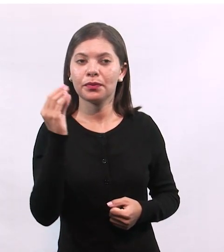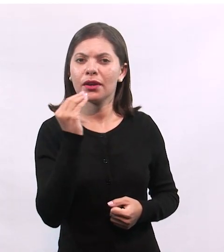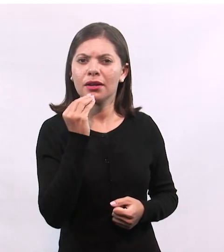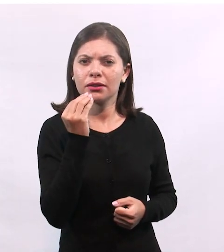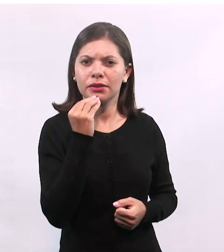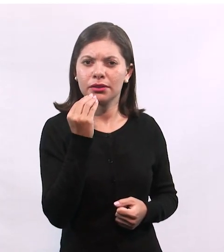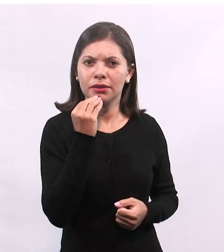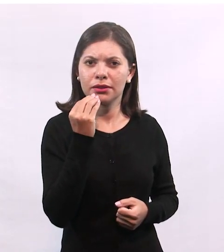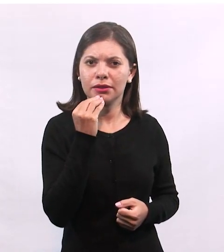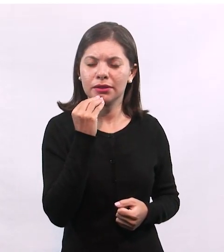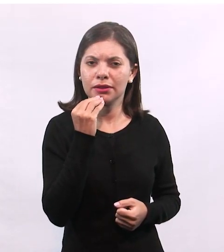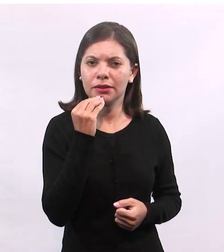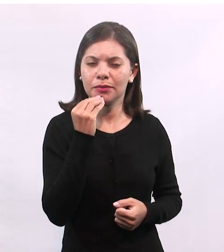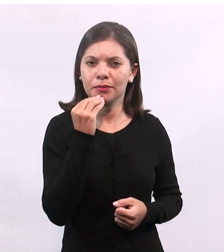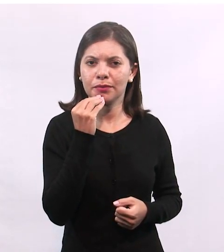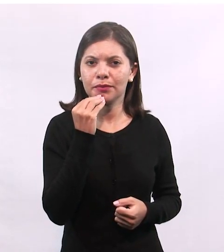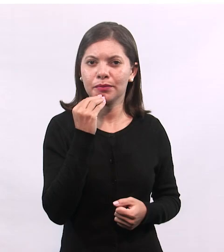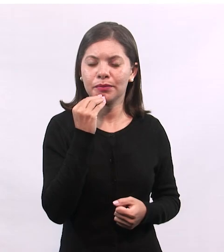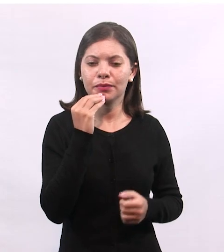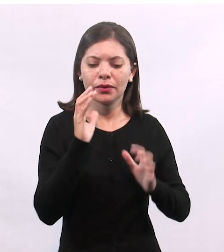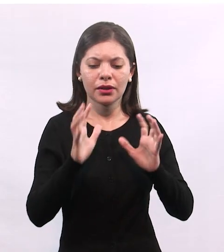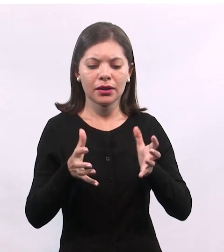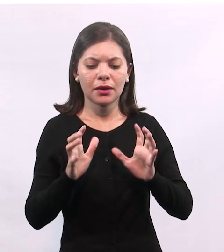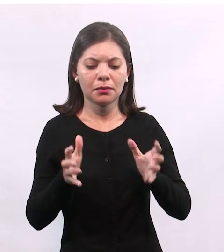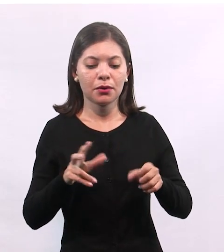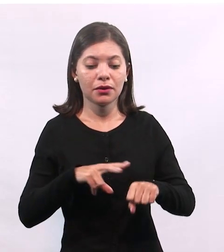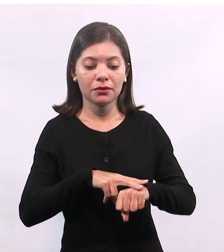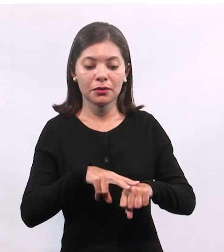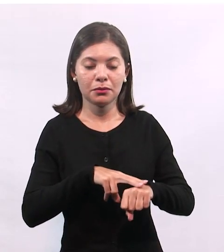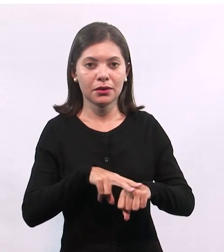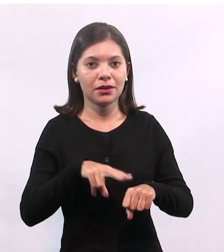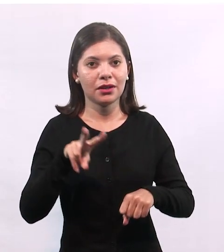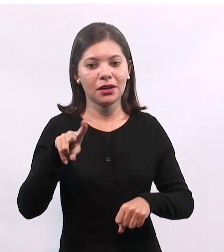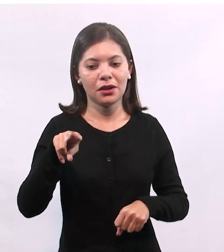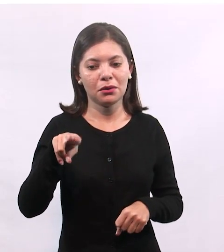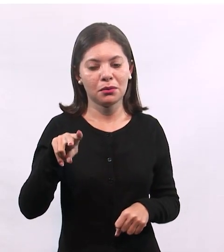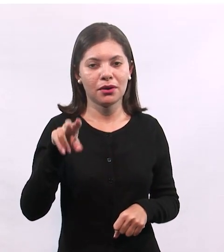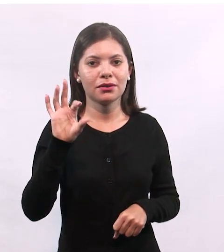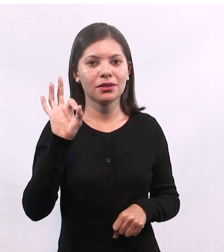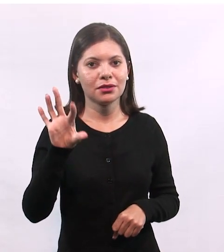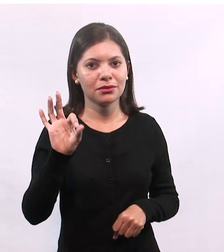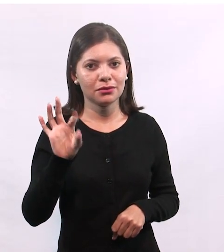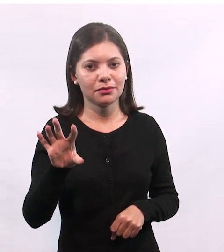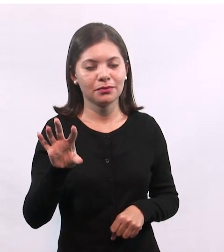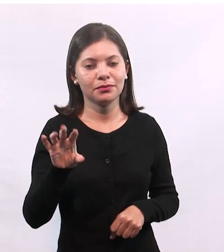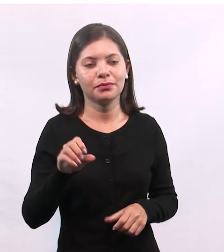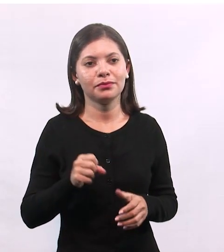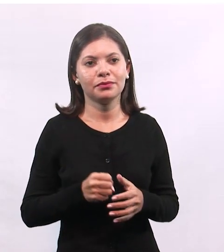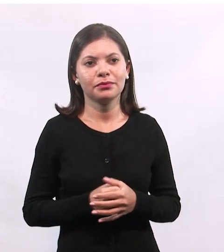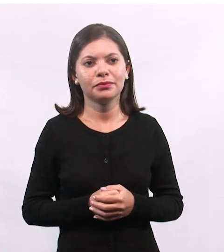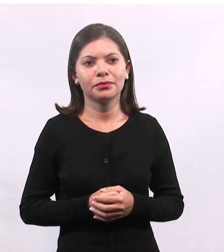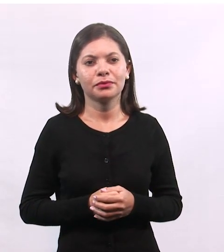a chance de sair essa vermelhinha é a mesma chance de sair essa azul